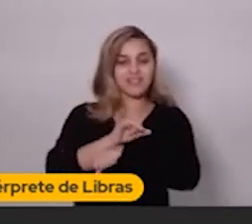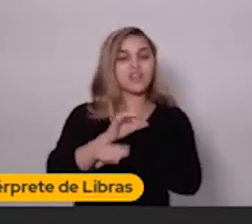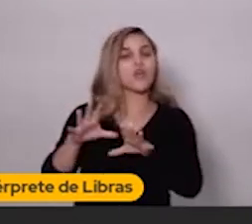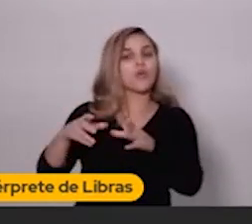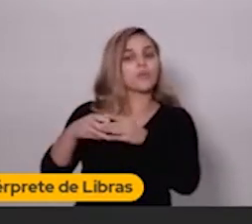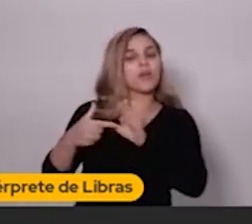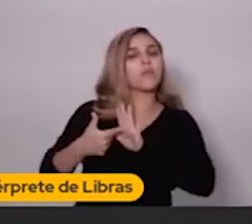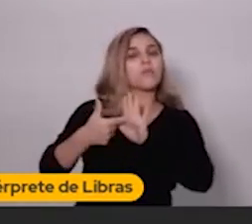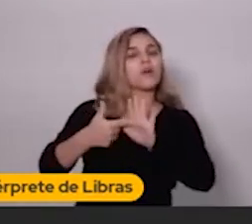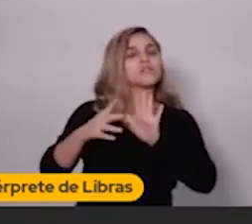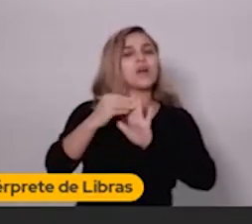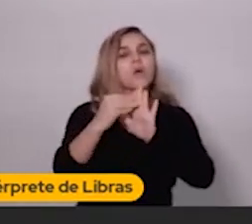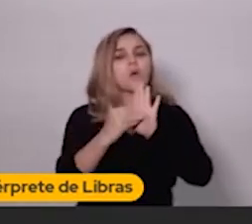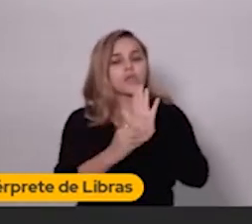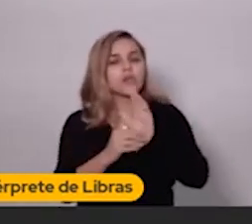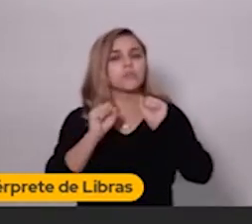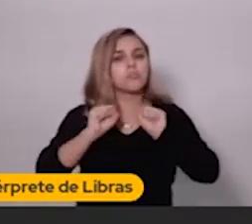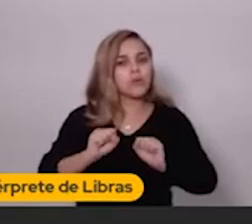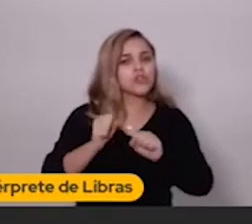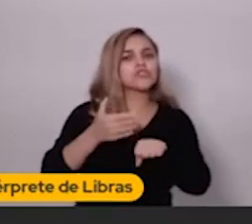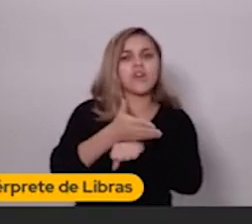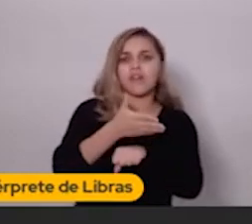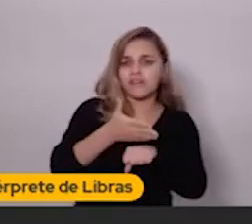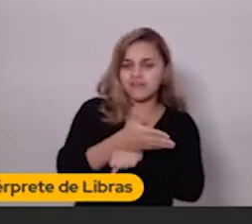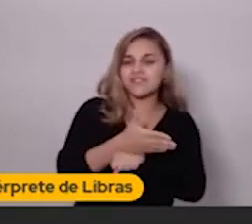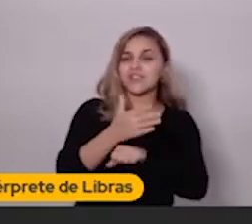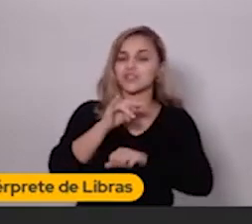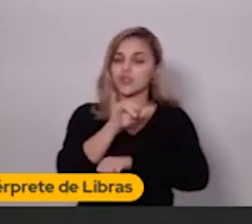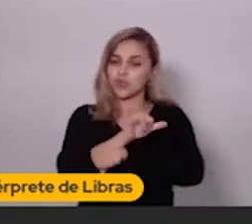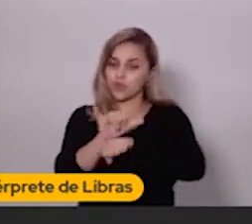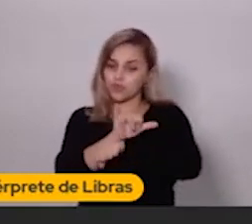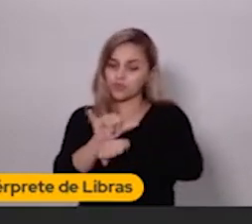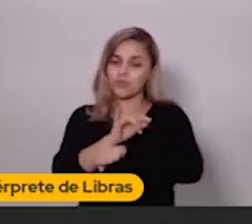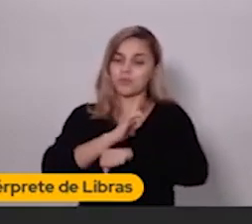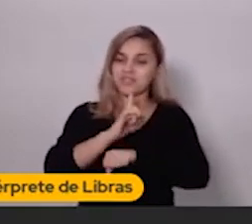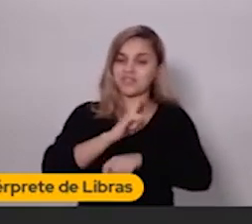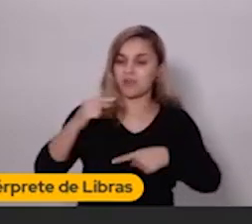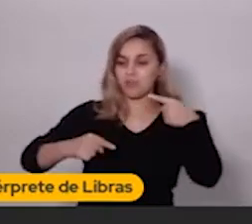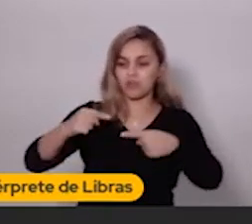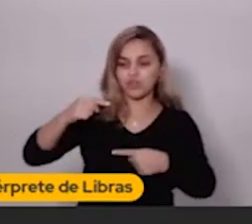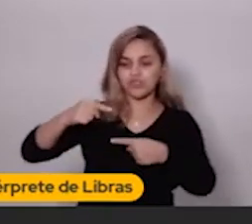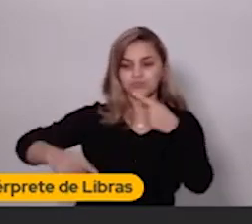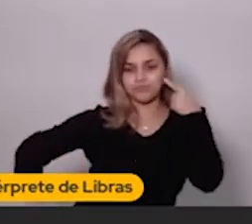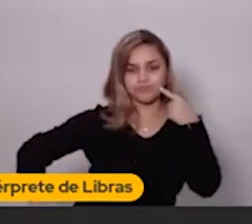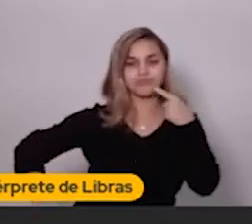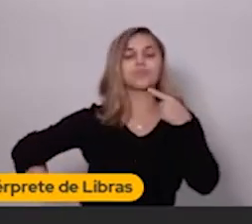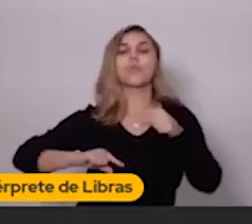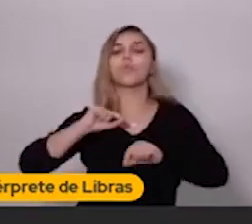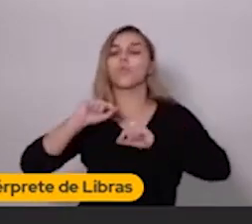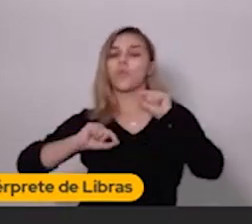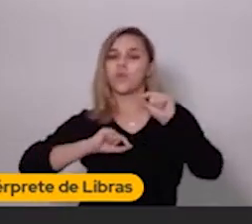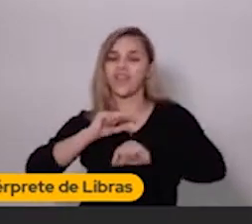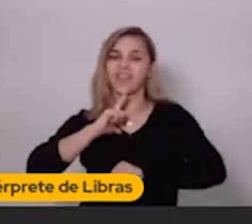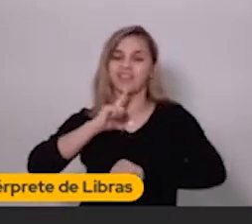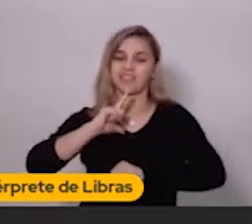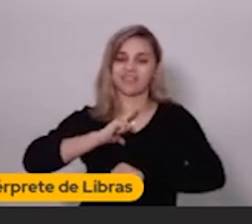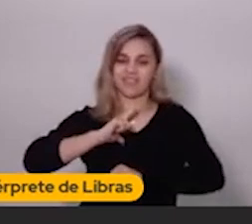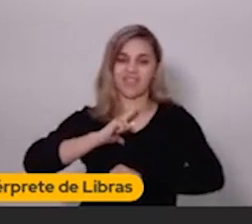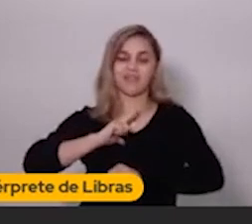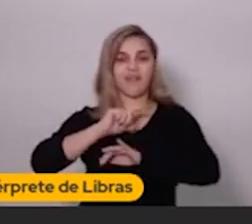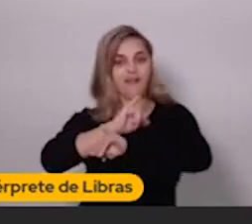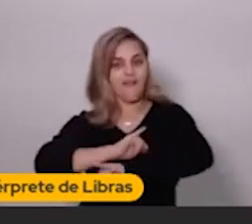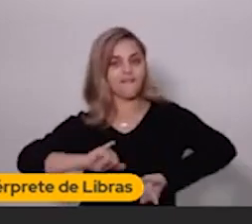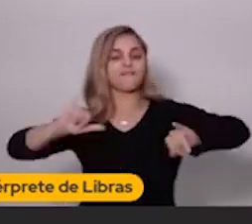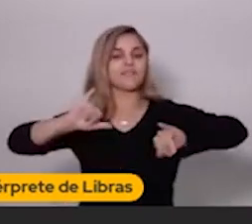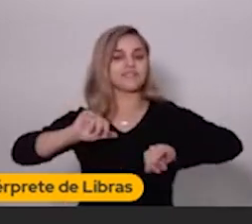qual conteúdo que pode ou não estar na plataforma. Então, essa política, quando não cumprida, é a que gera os famosos strikes ou alertas